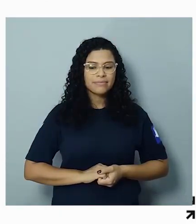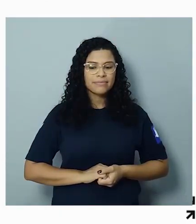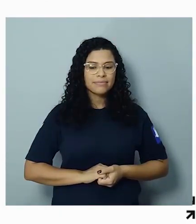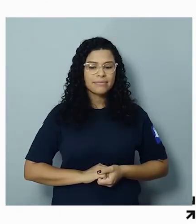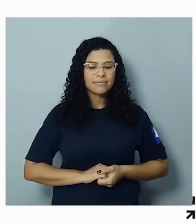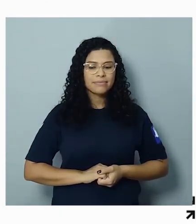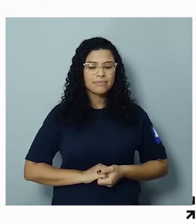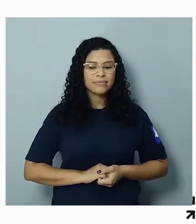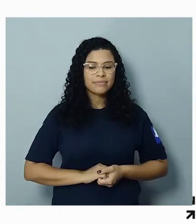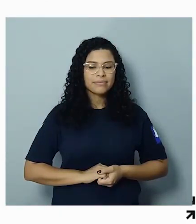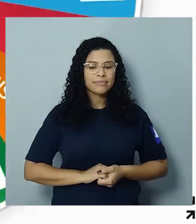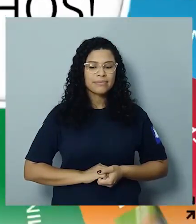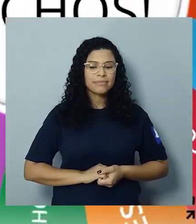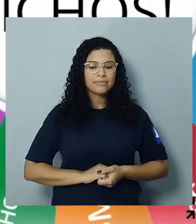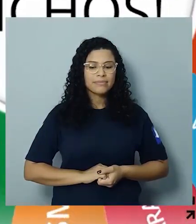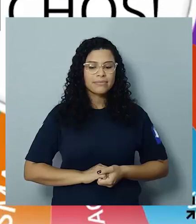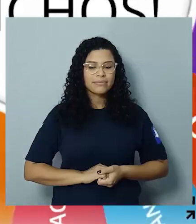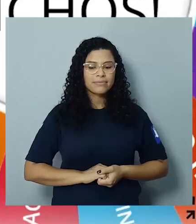E aí